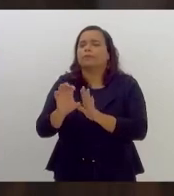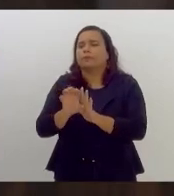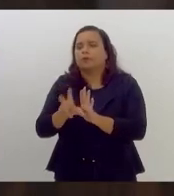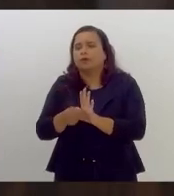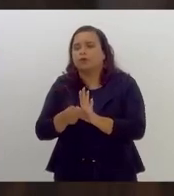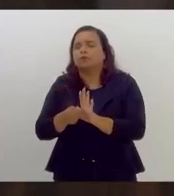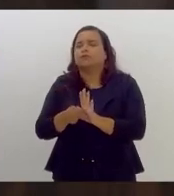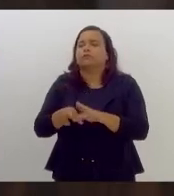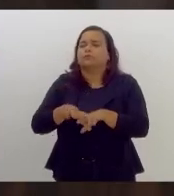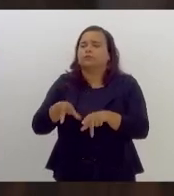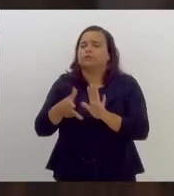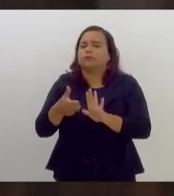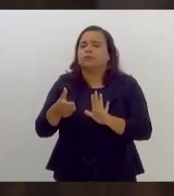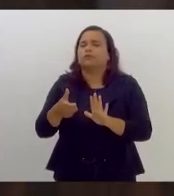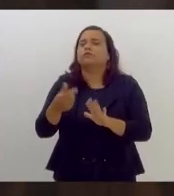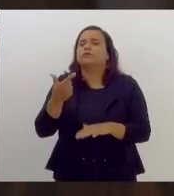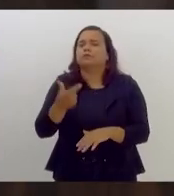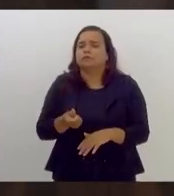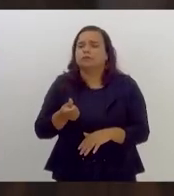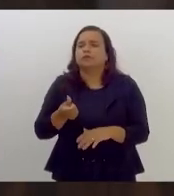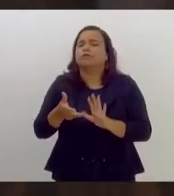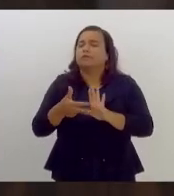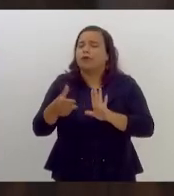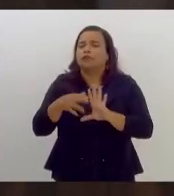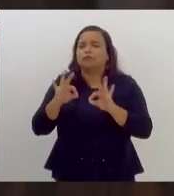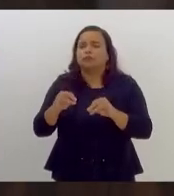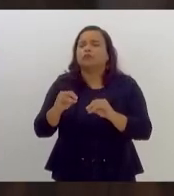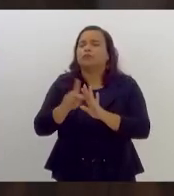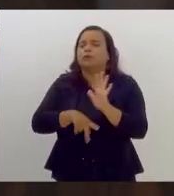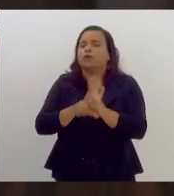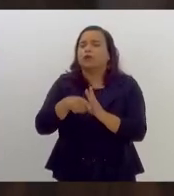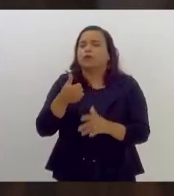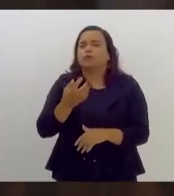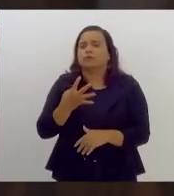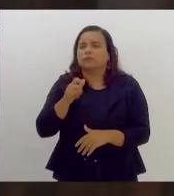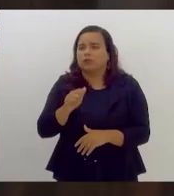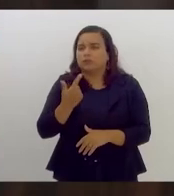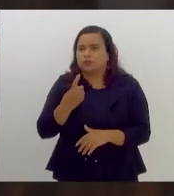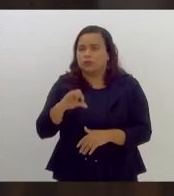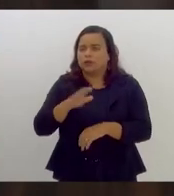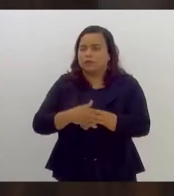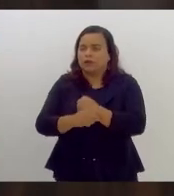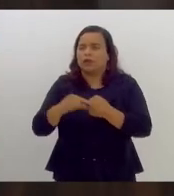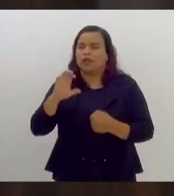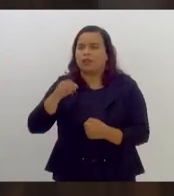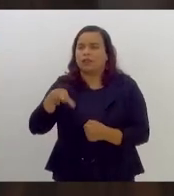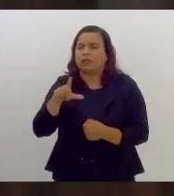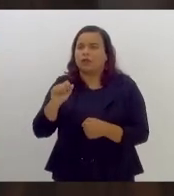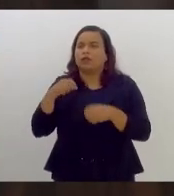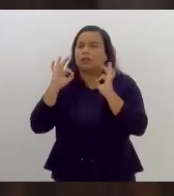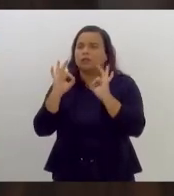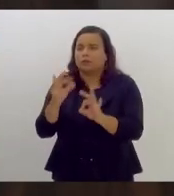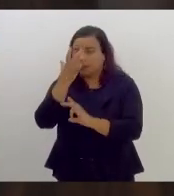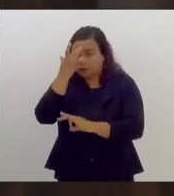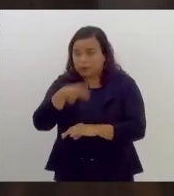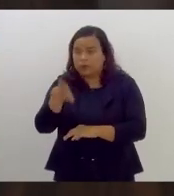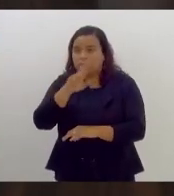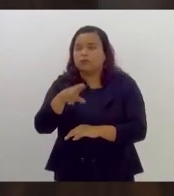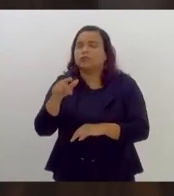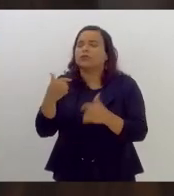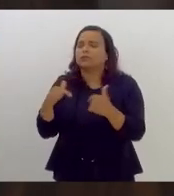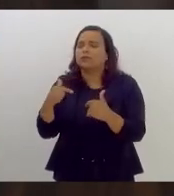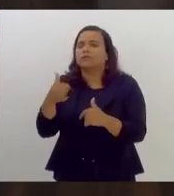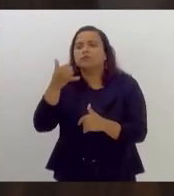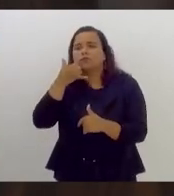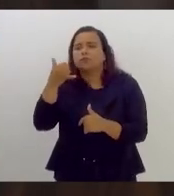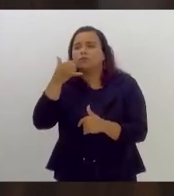26º, veto total aposto ao projeto de lei 14A de 19, de autoria do deputado Márcio Canella, que assegura ao consumidor de serviço móvel de